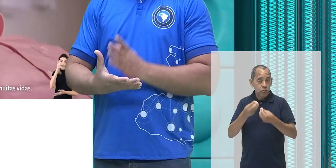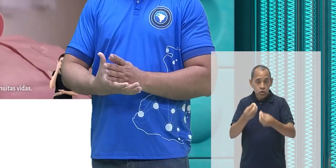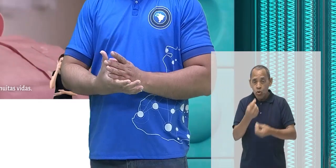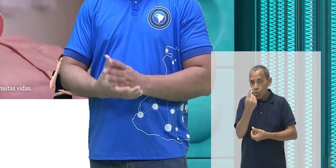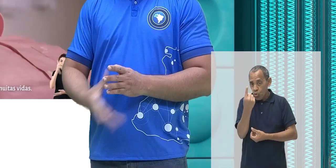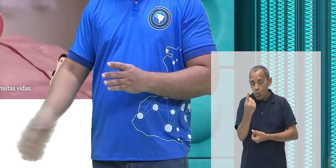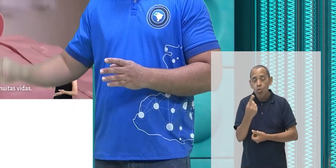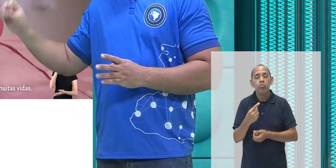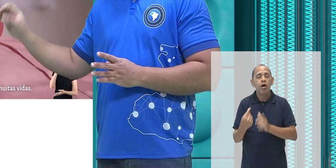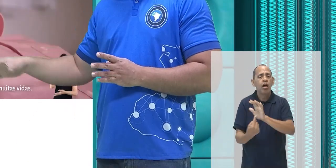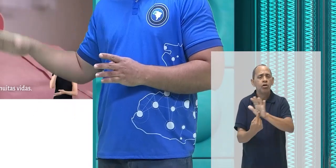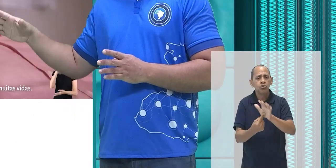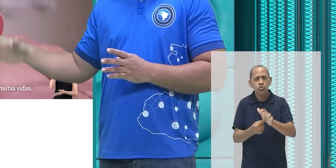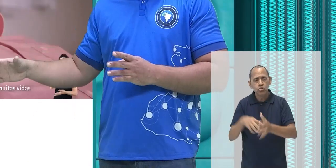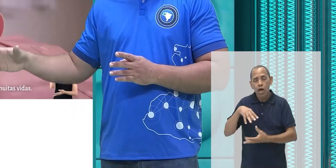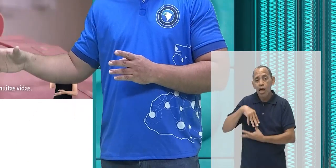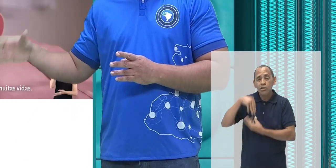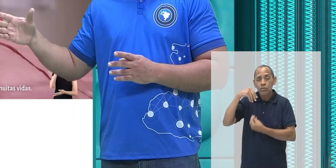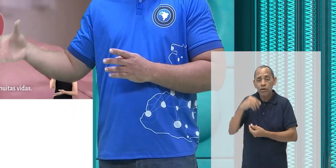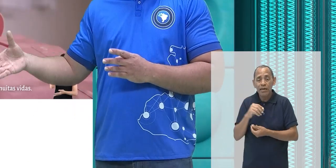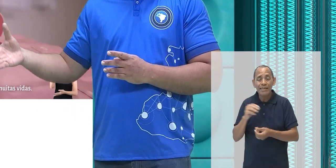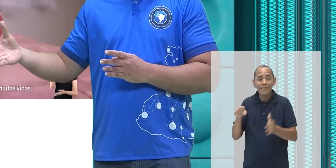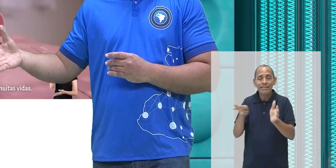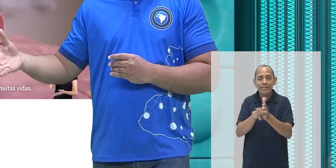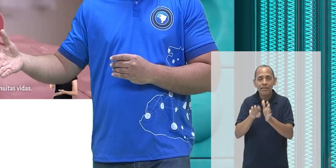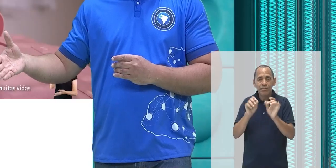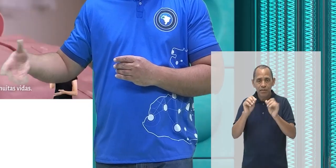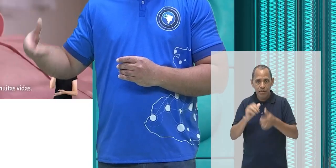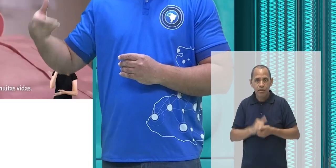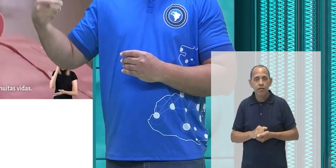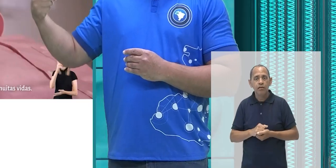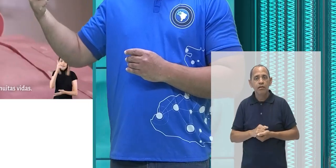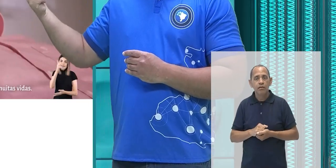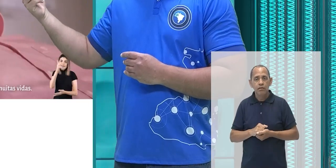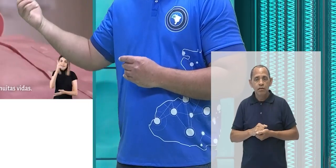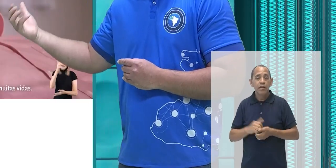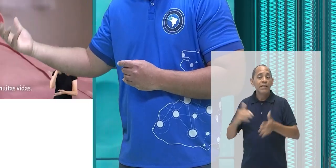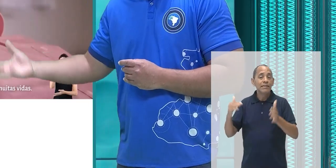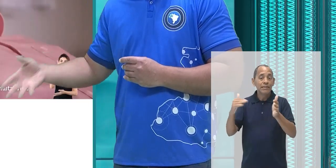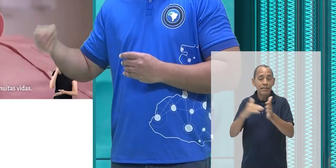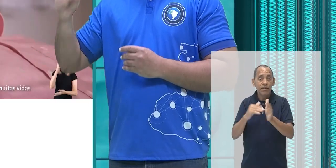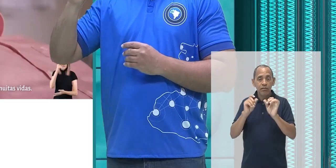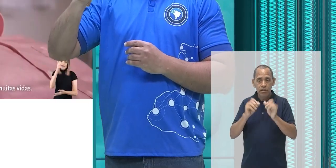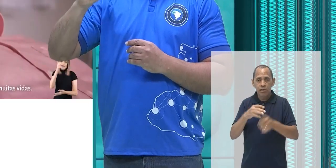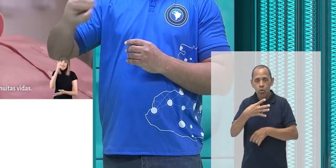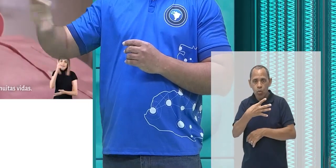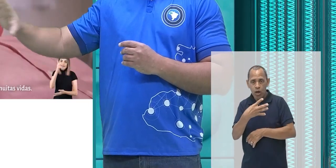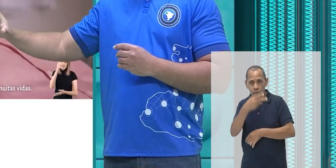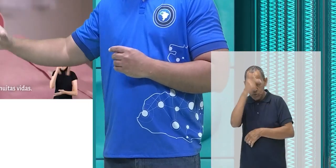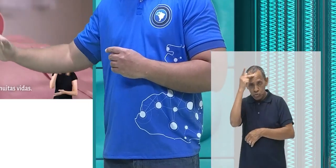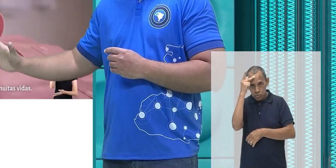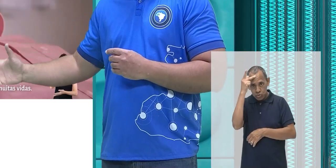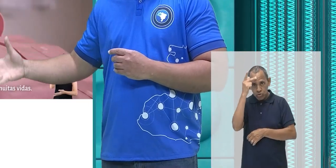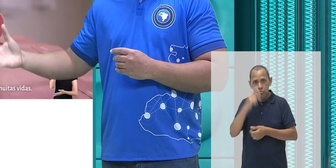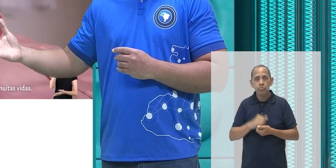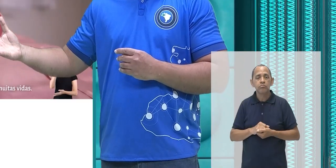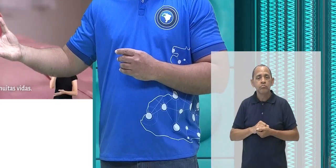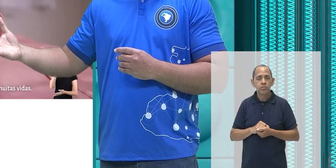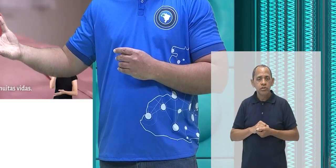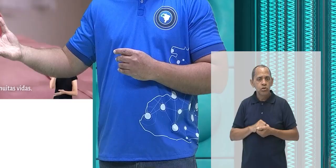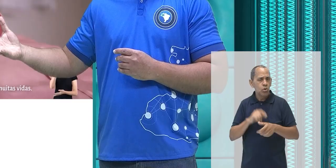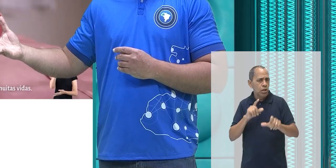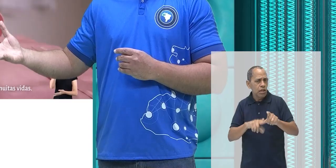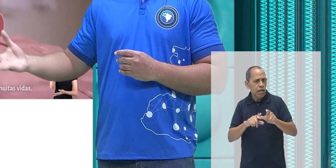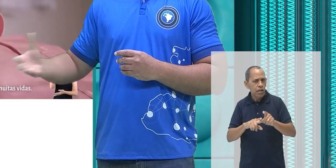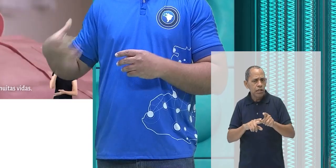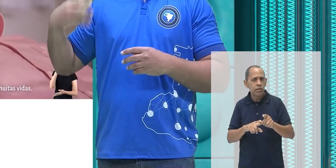até 4 vidas. Gente, essa informação é importante também. Observem que é algo que está escrito, são letras flutuantes que